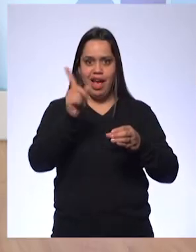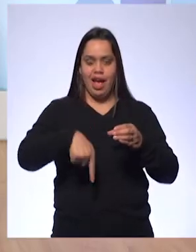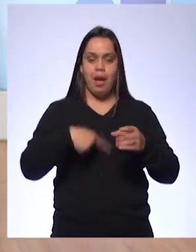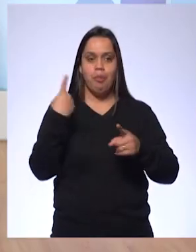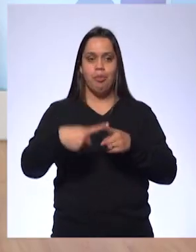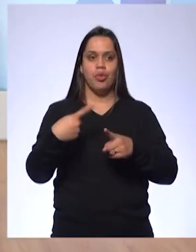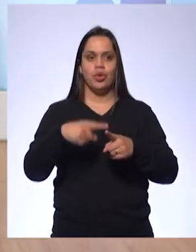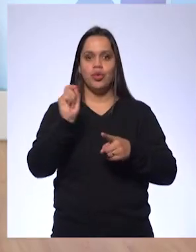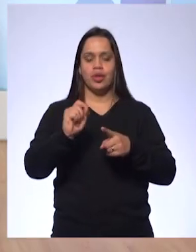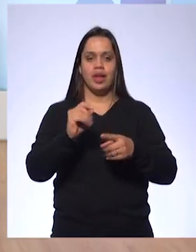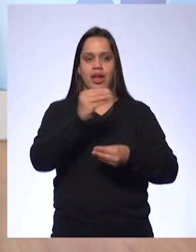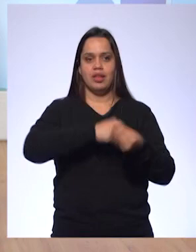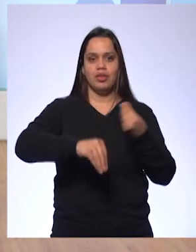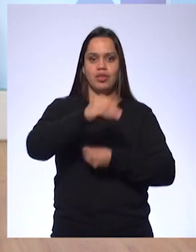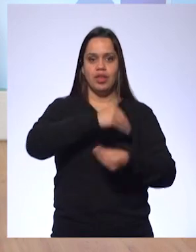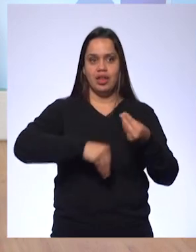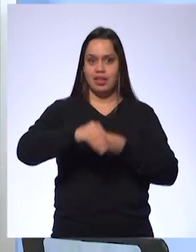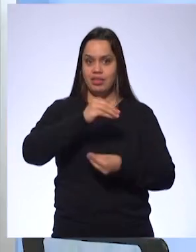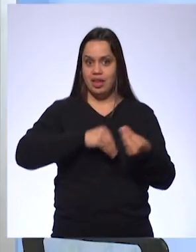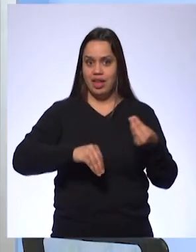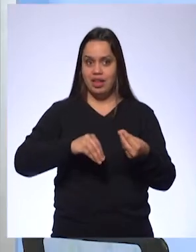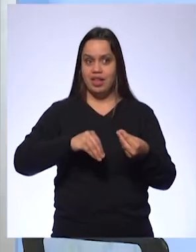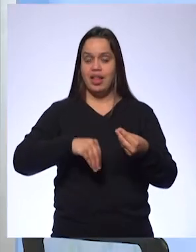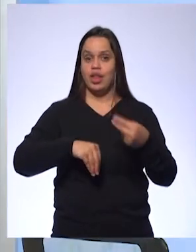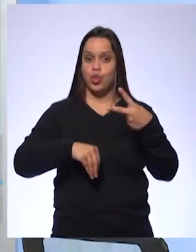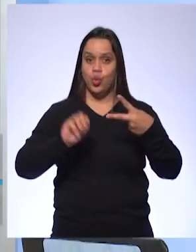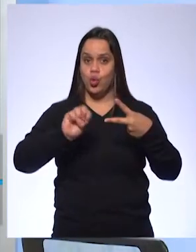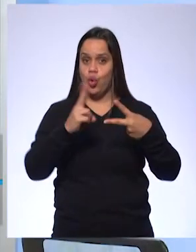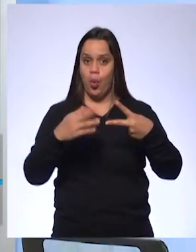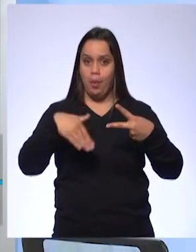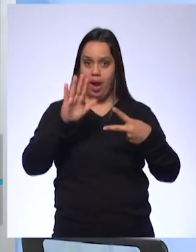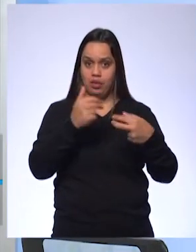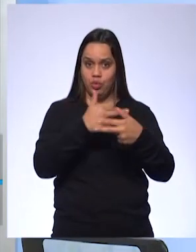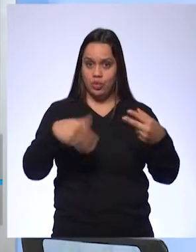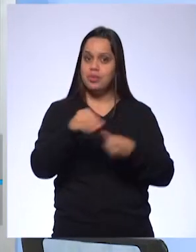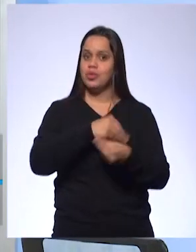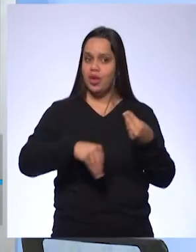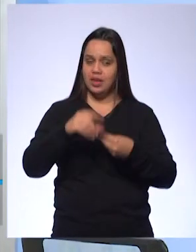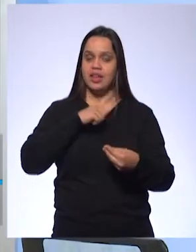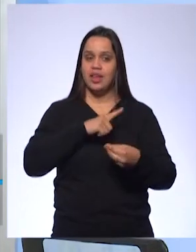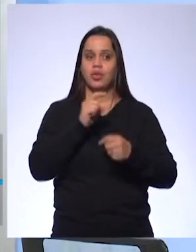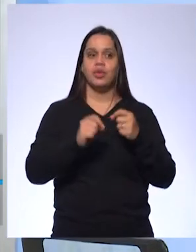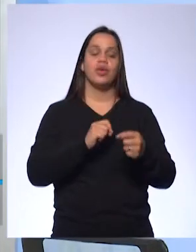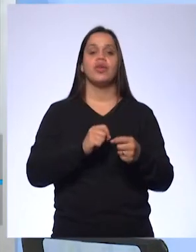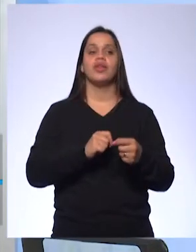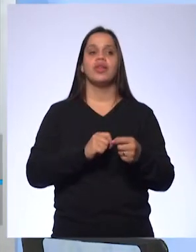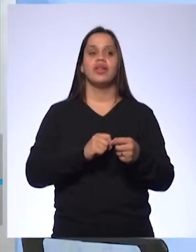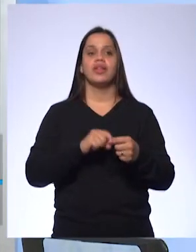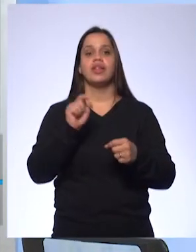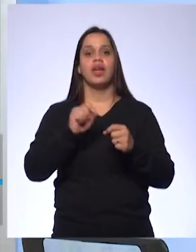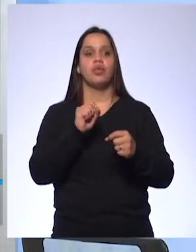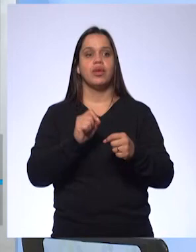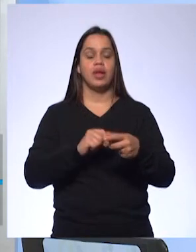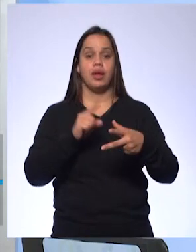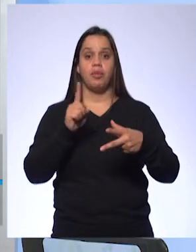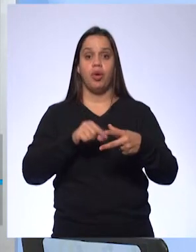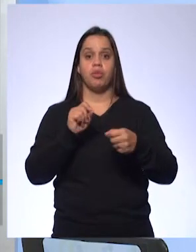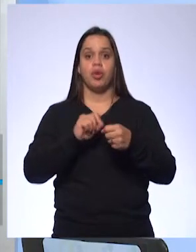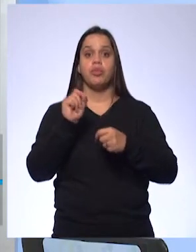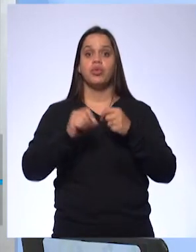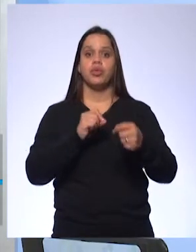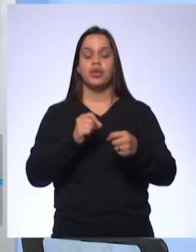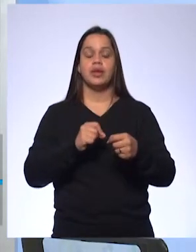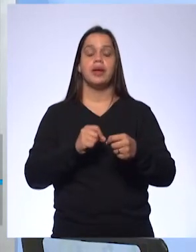fato, essa mistura é heterogênea, né? Tem ali separado bifásicos, tem óleo e água, não estão misturados, tá